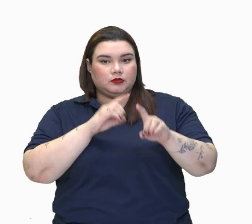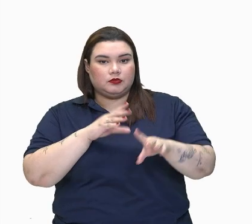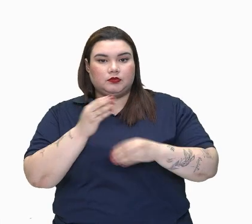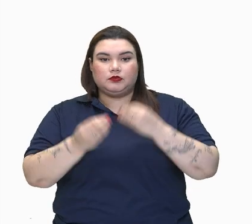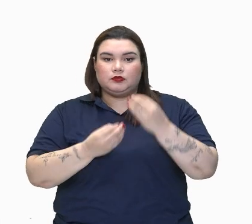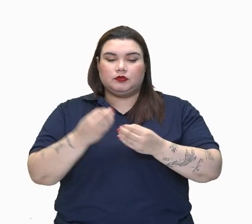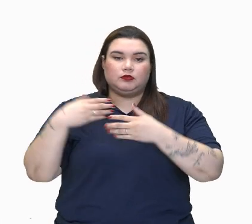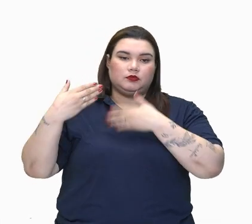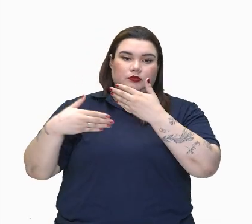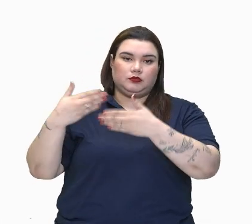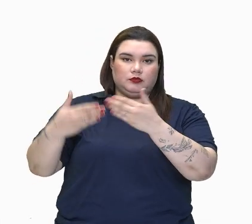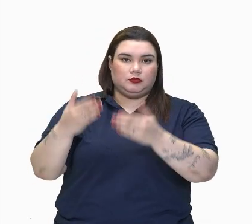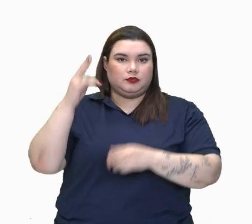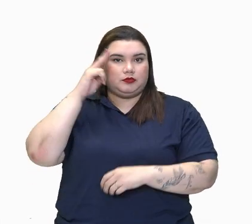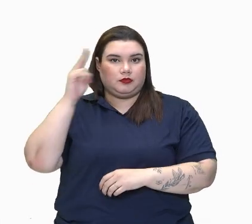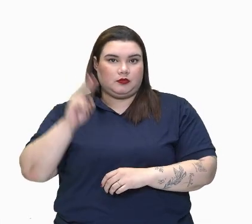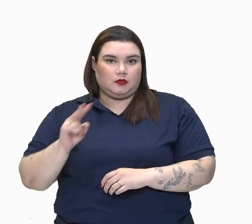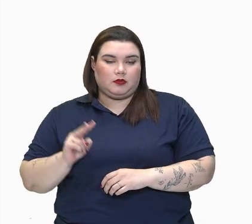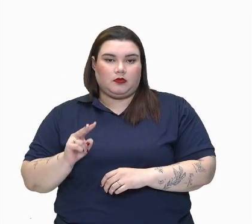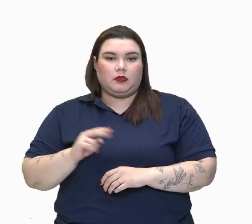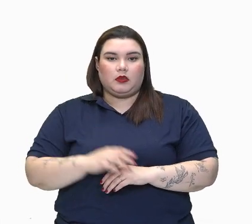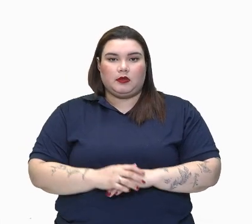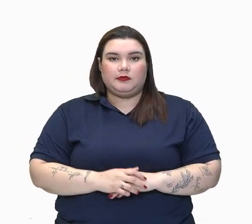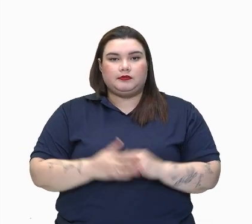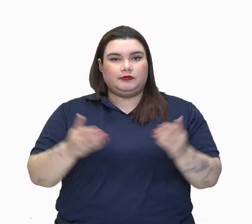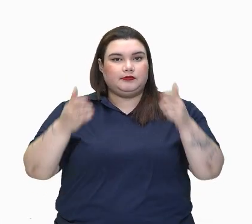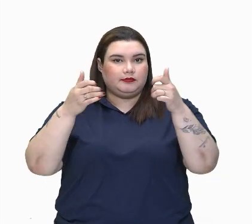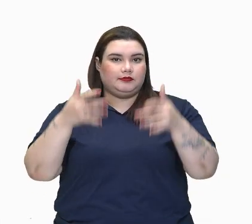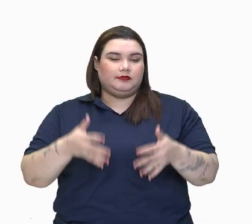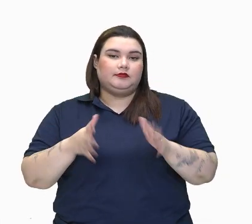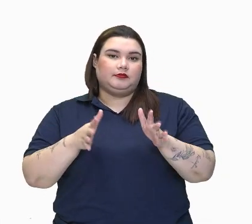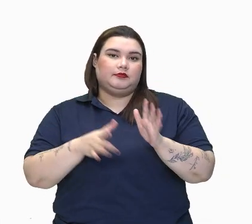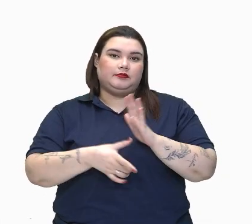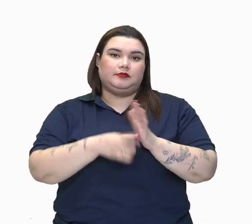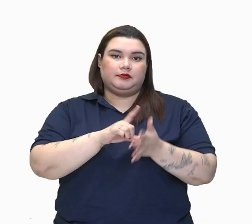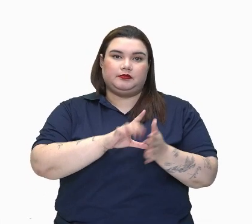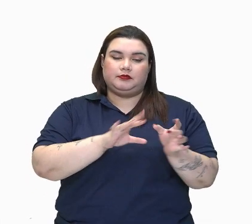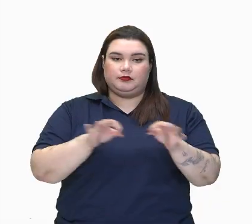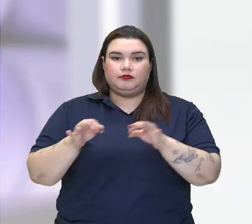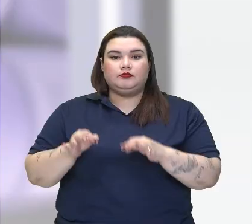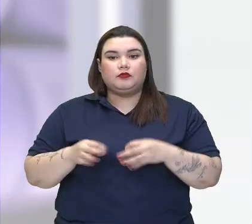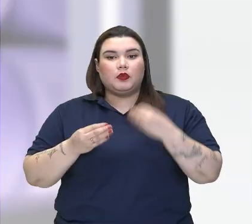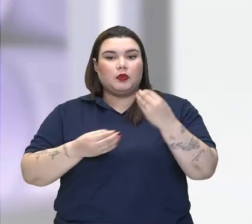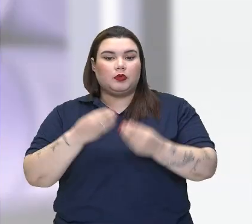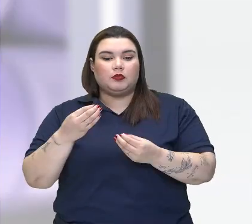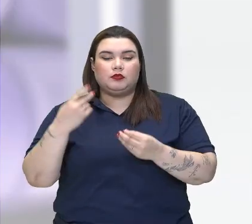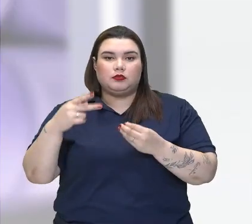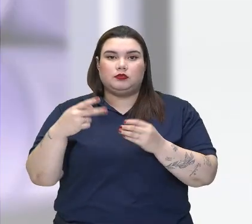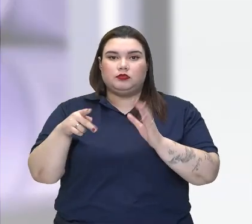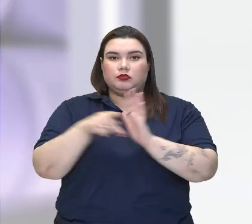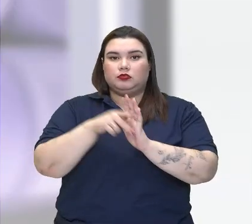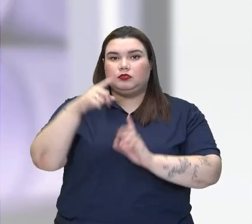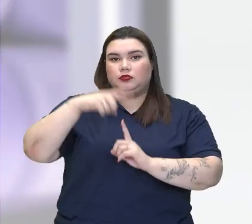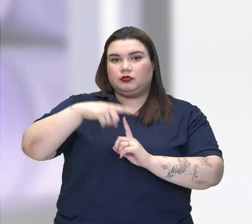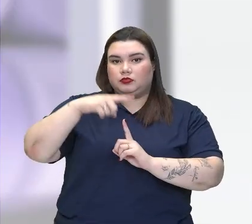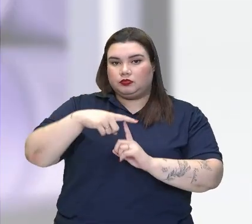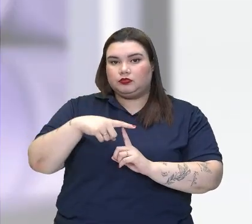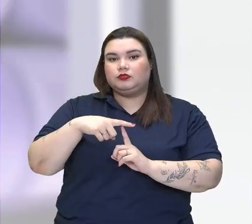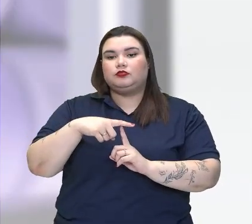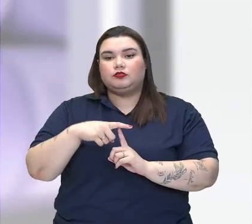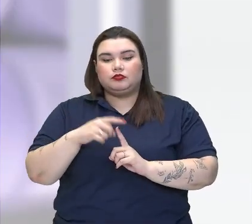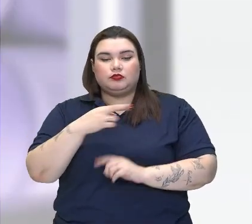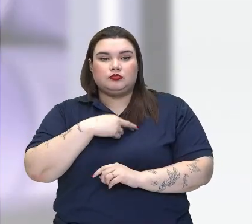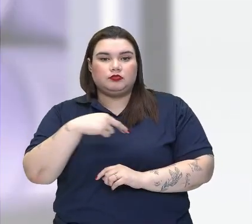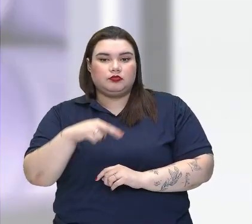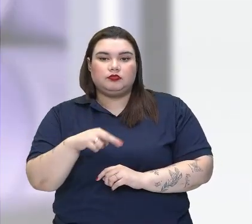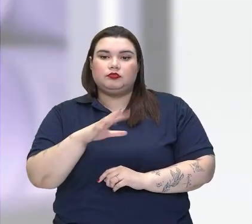ao longo de sua história. Acabei de falar sobre isso, né? A sua maneira, do seu jeitinho, as religiões